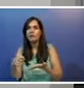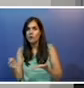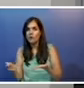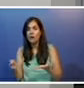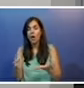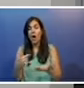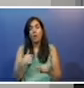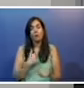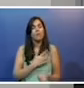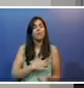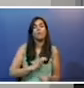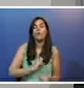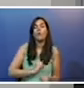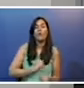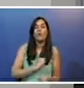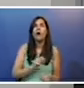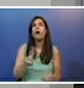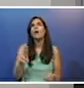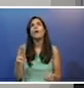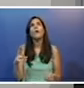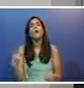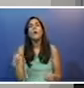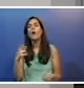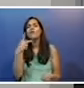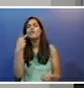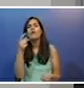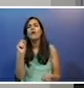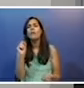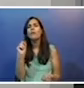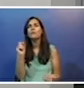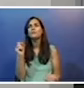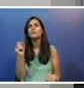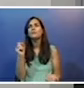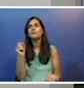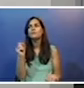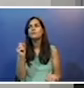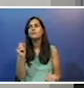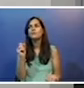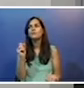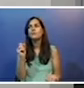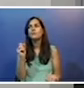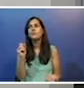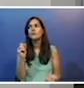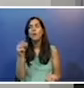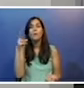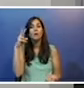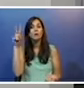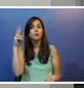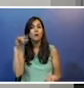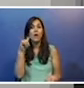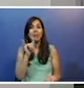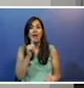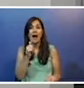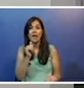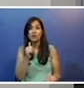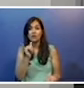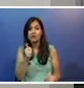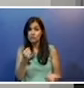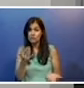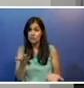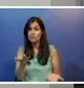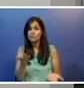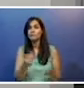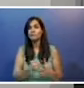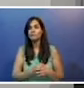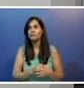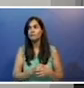escrever um romance, eu quero falar sobre... Sei lá, eu quero escrever narrativa, eu sou boa em narrativa, eu quero contar uma